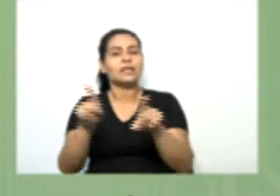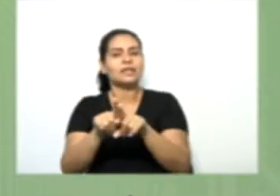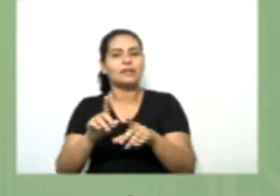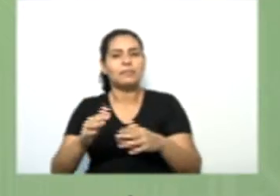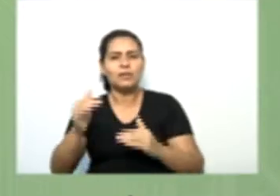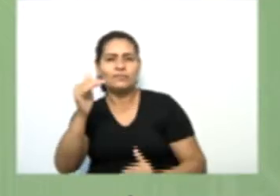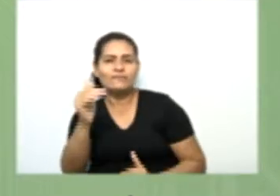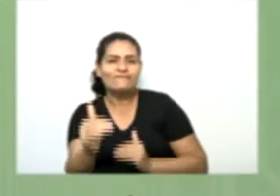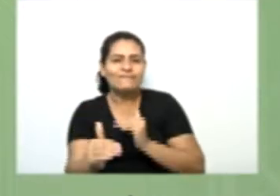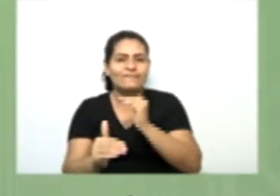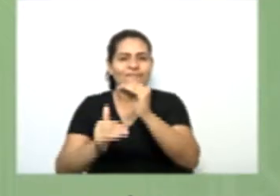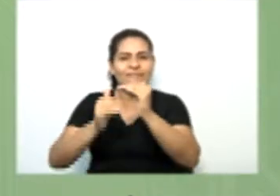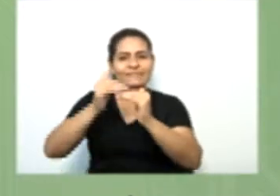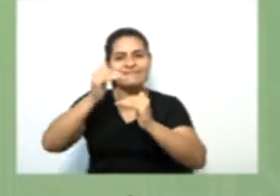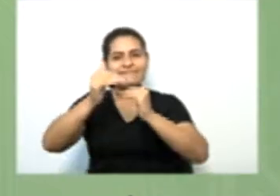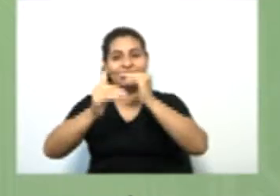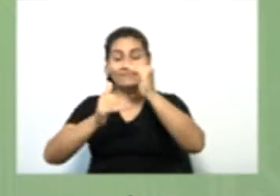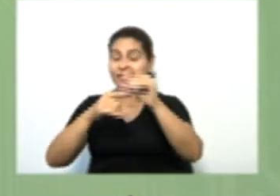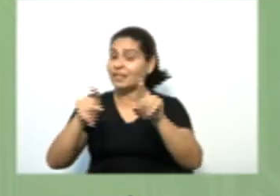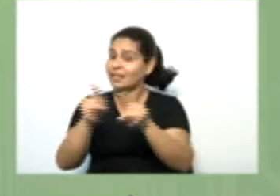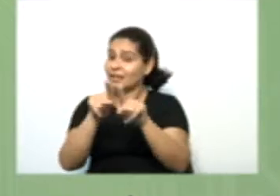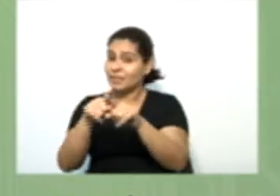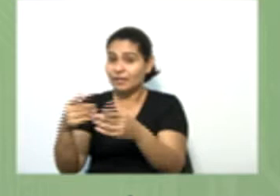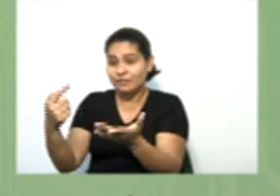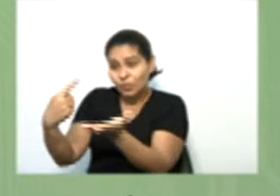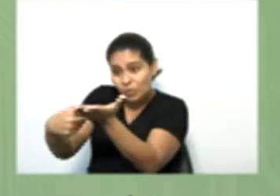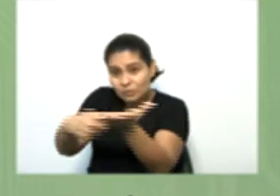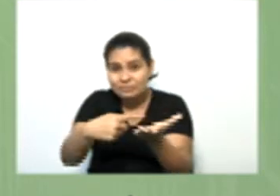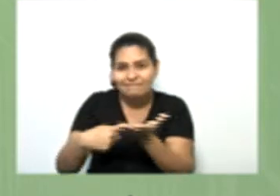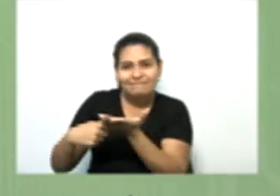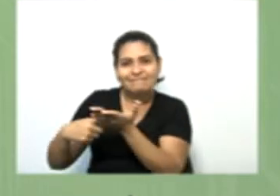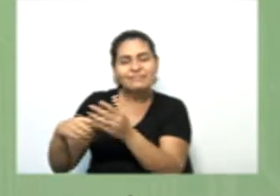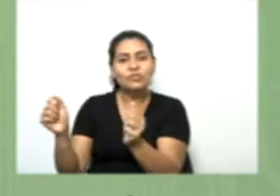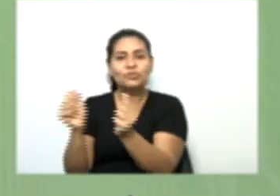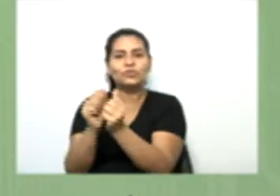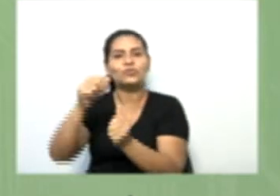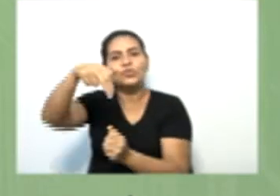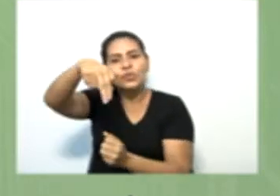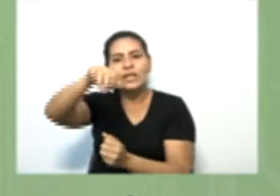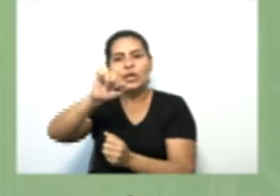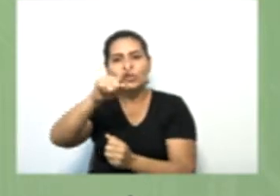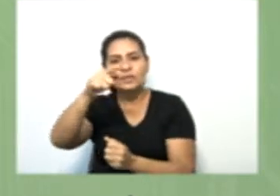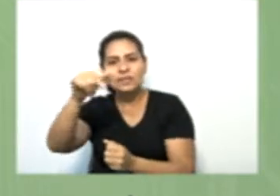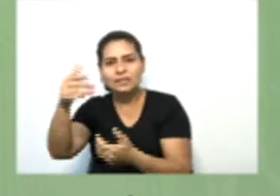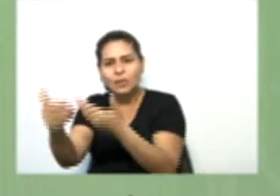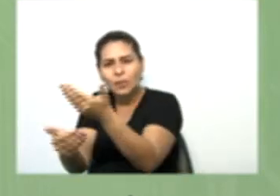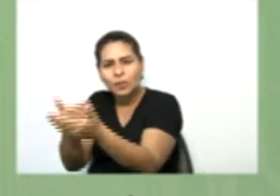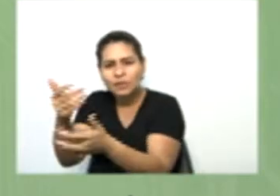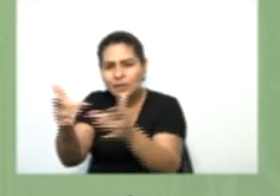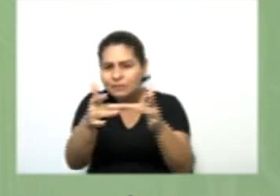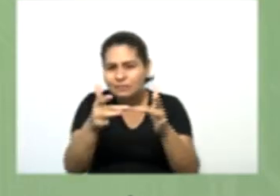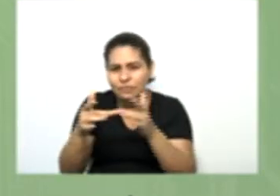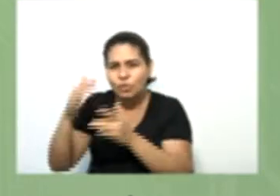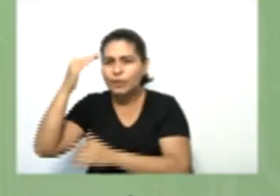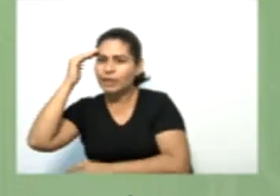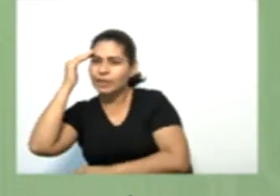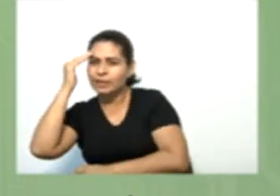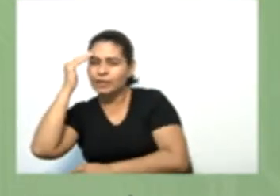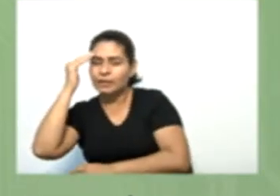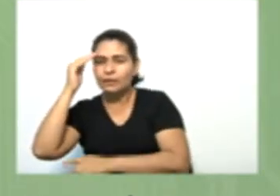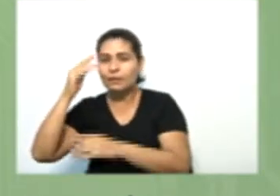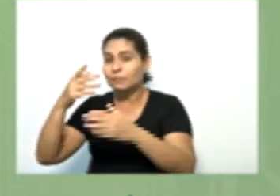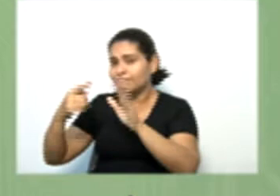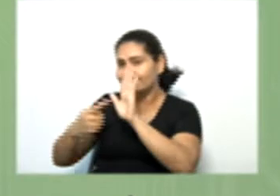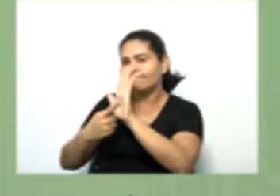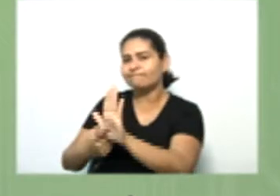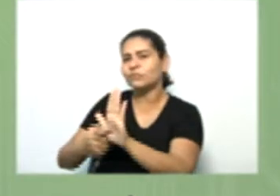e o desenvolvimento de quem faz parte da negociação. Você se relacionar bem, compreender a outra pessoa,